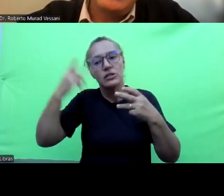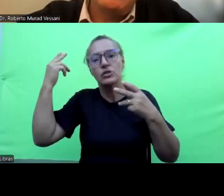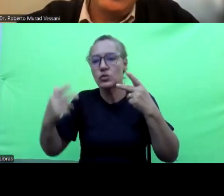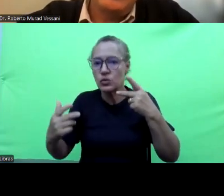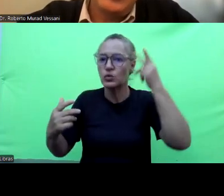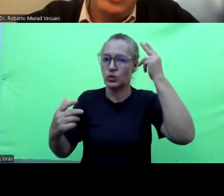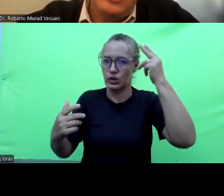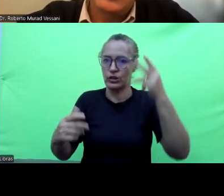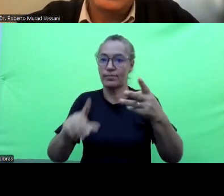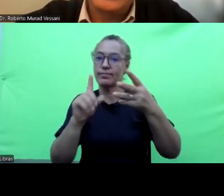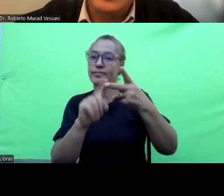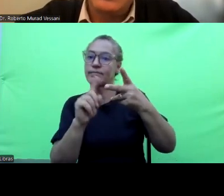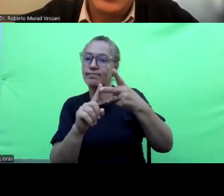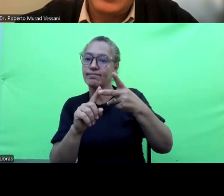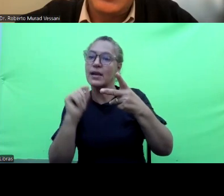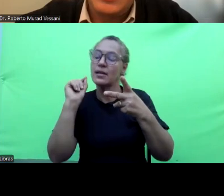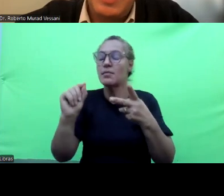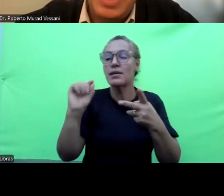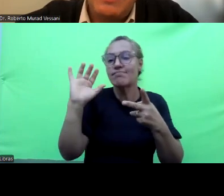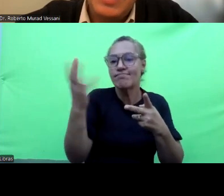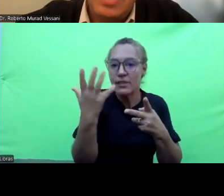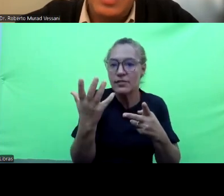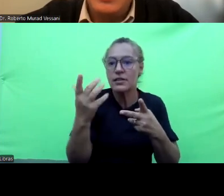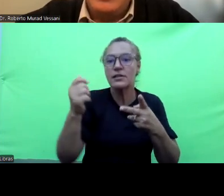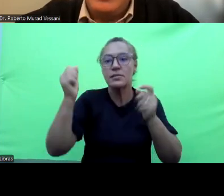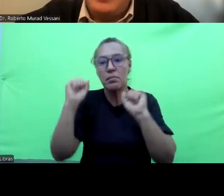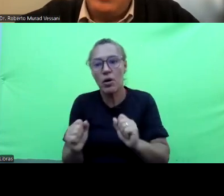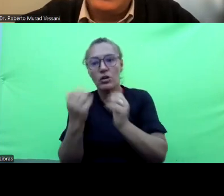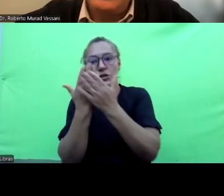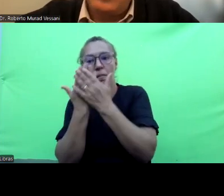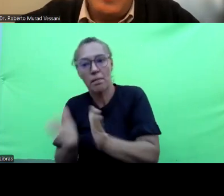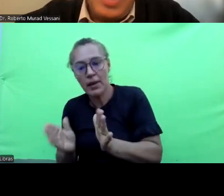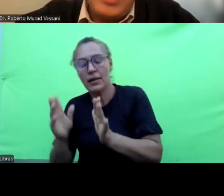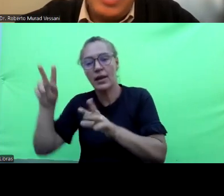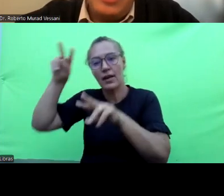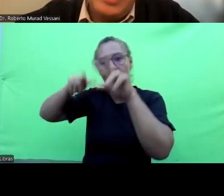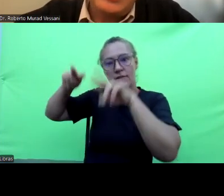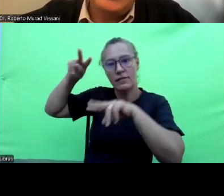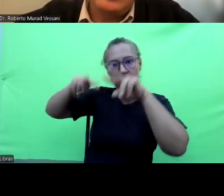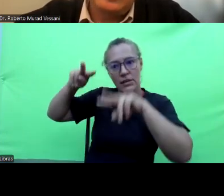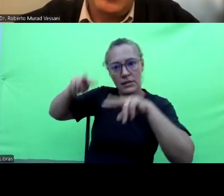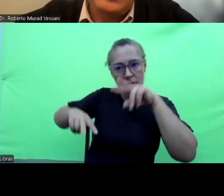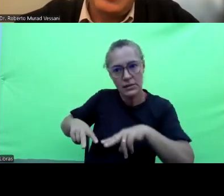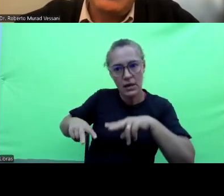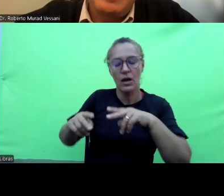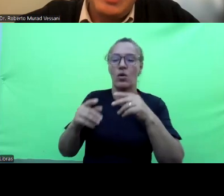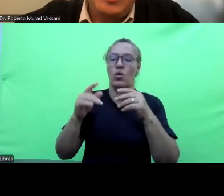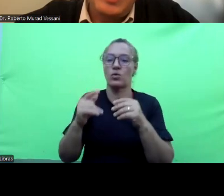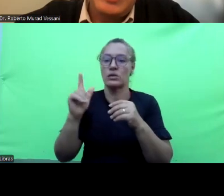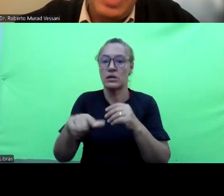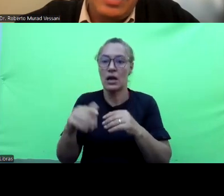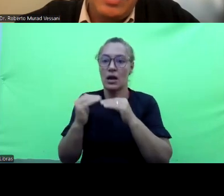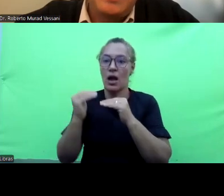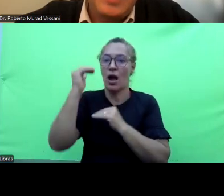também para definir o prognóstico, se a chance de perder visão é alta ou baixa e orientação e suporte para a família e